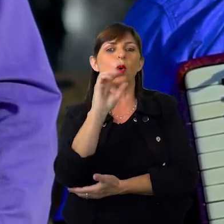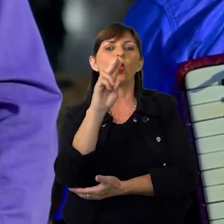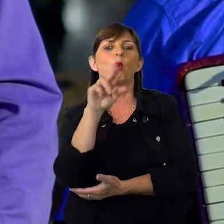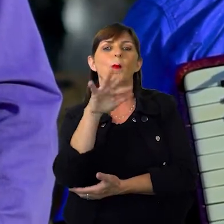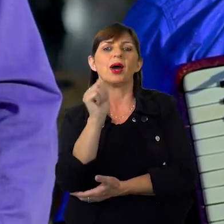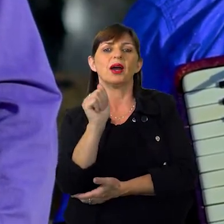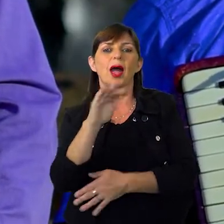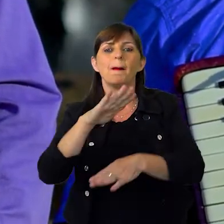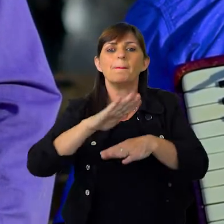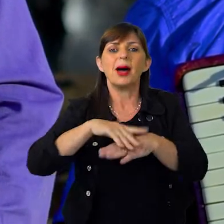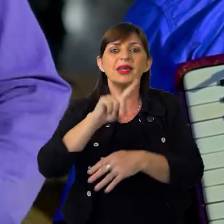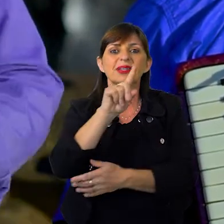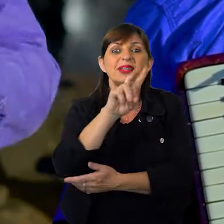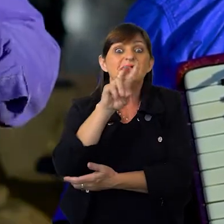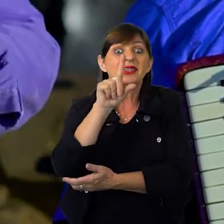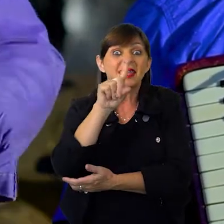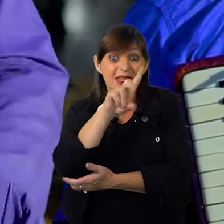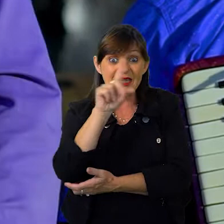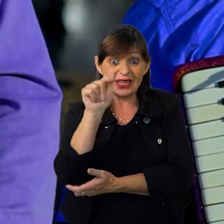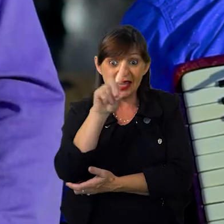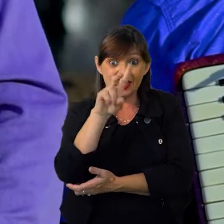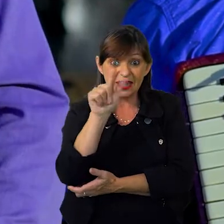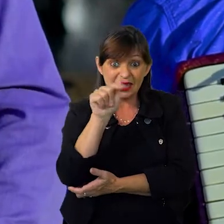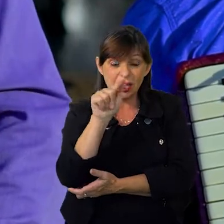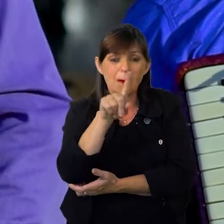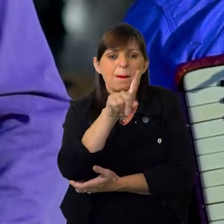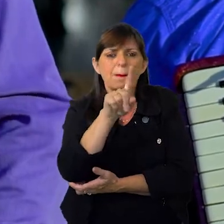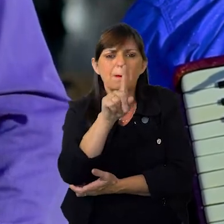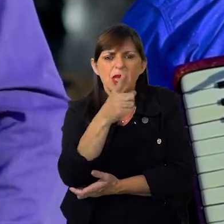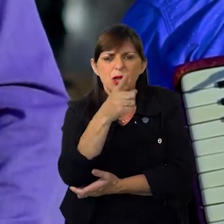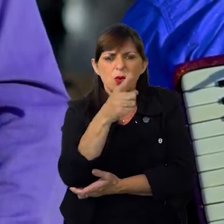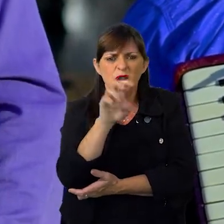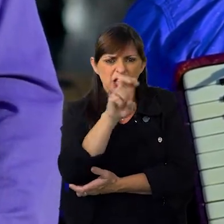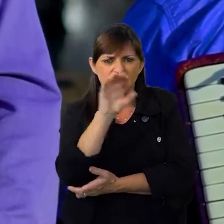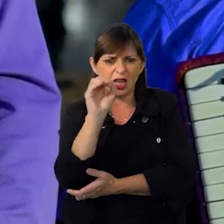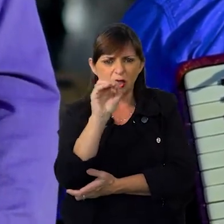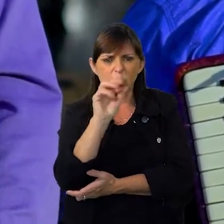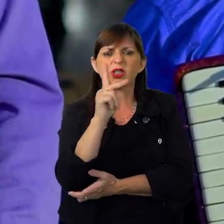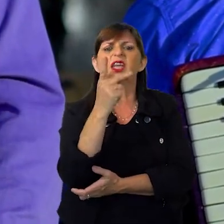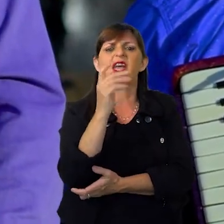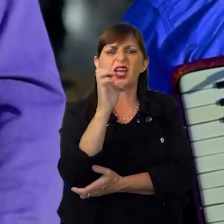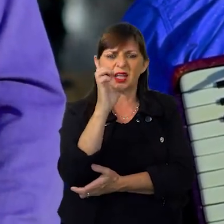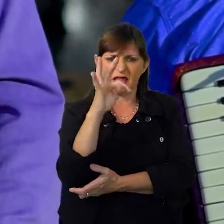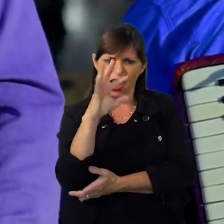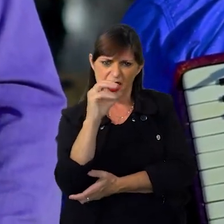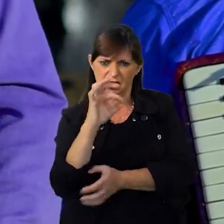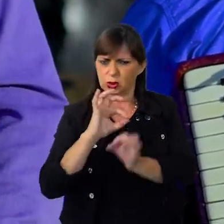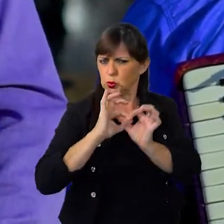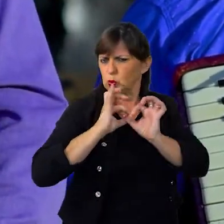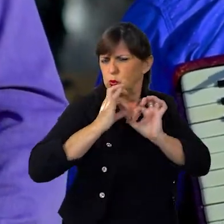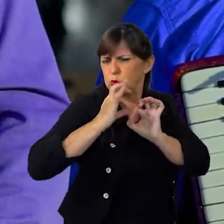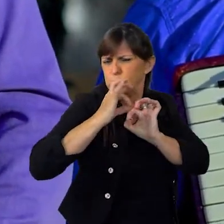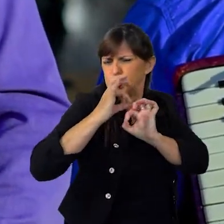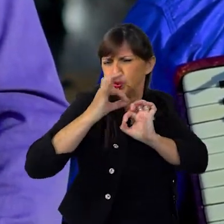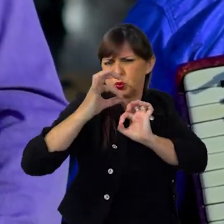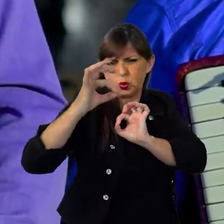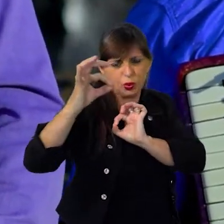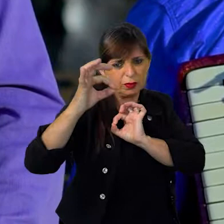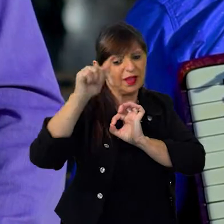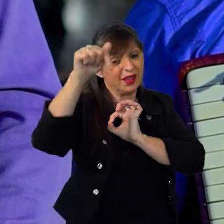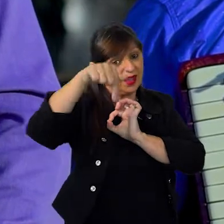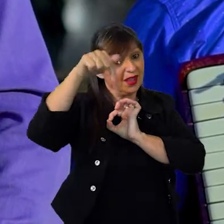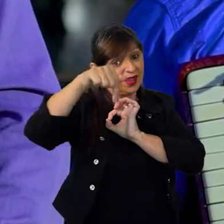mais de 17 mil hectares 17 mil e quinhentos hectares este local tem